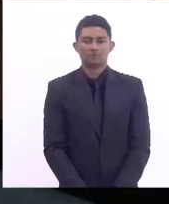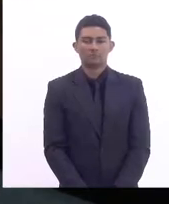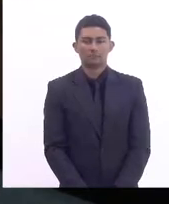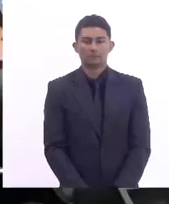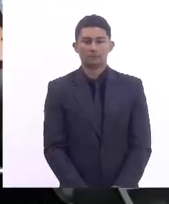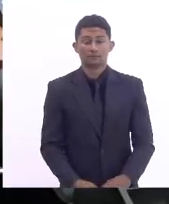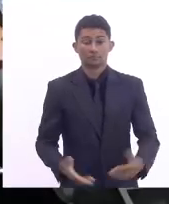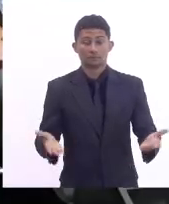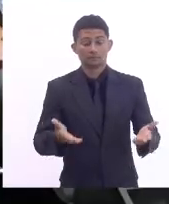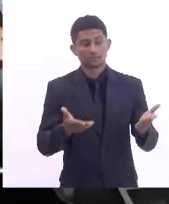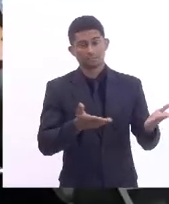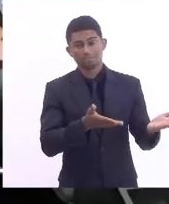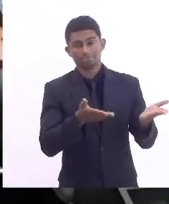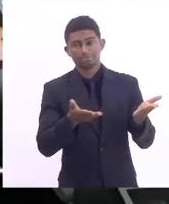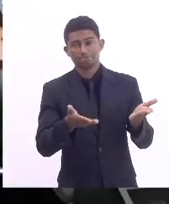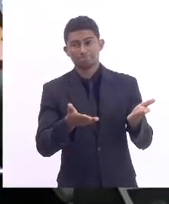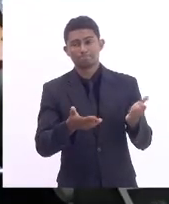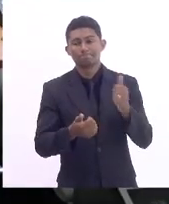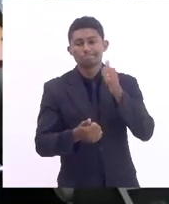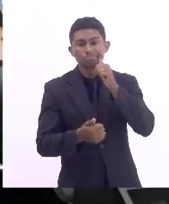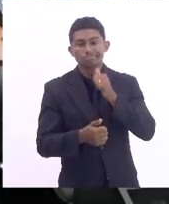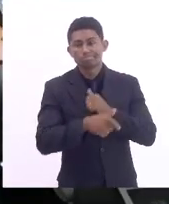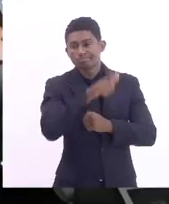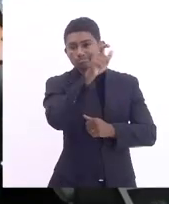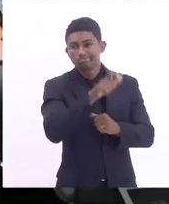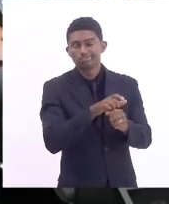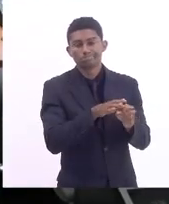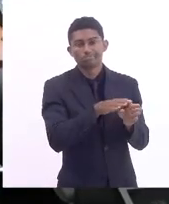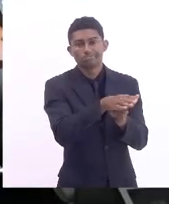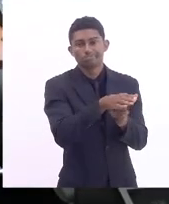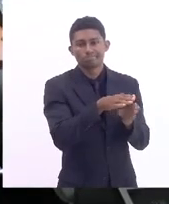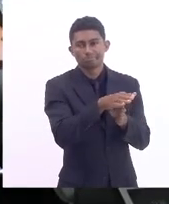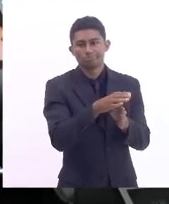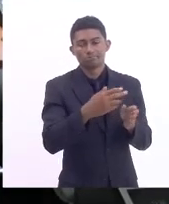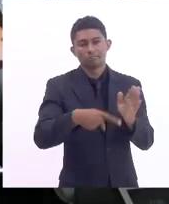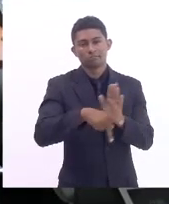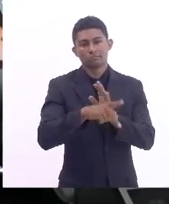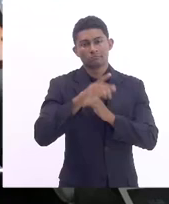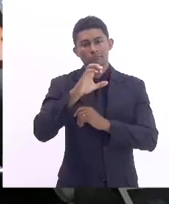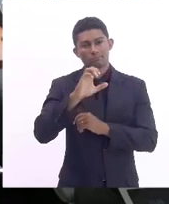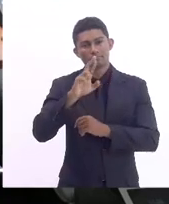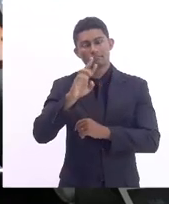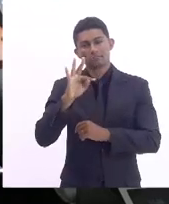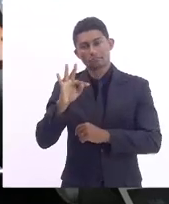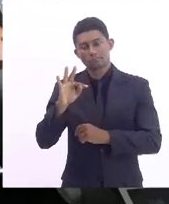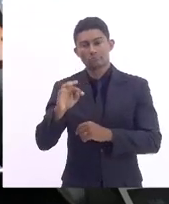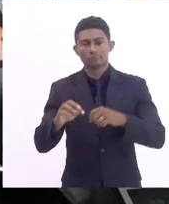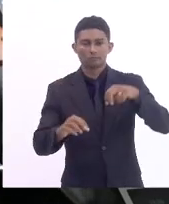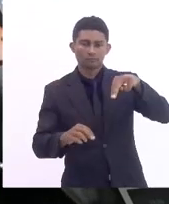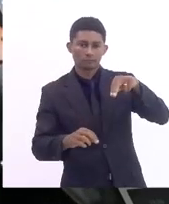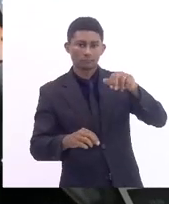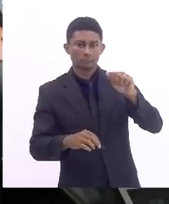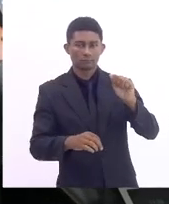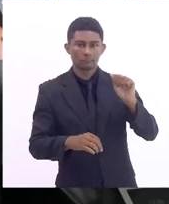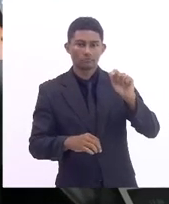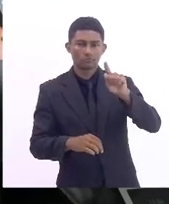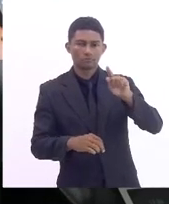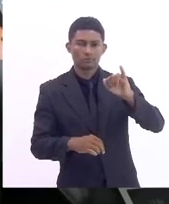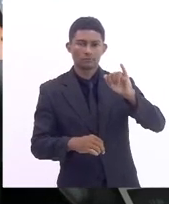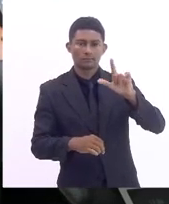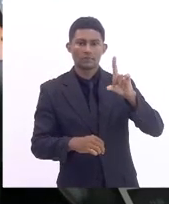nós passamos a palavra a conselheira titular do crp-rj na Zilda Fernandes